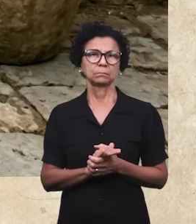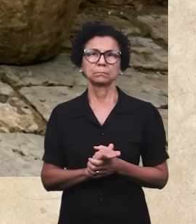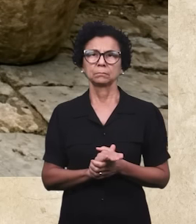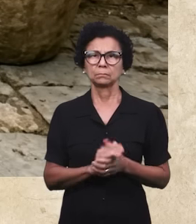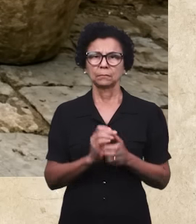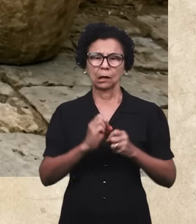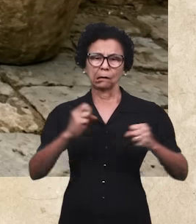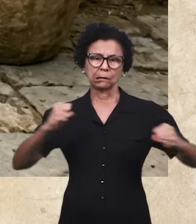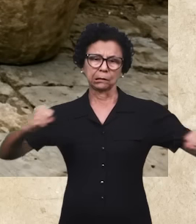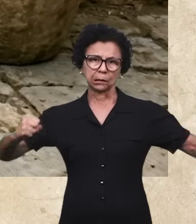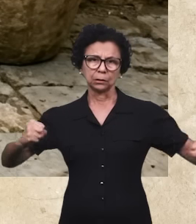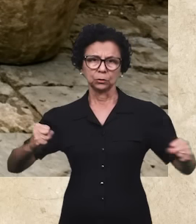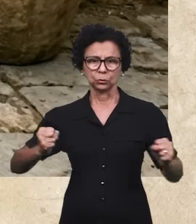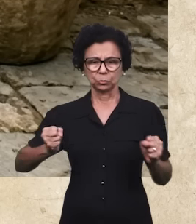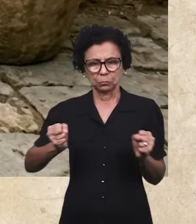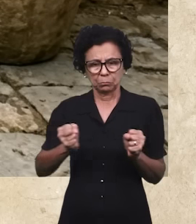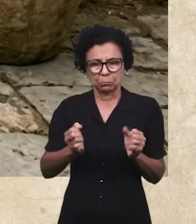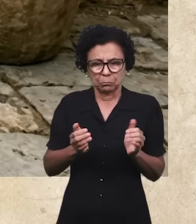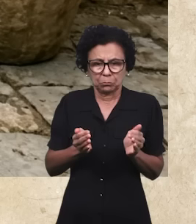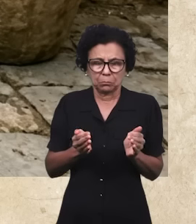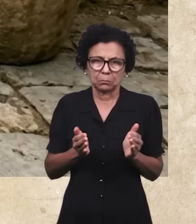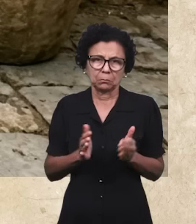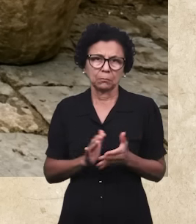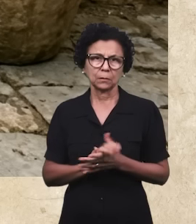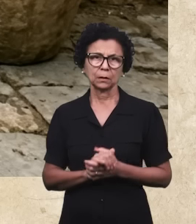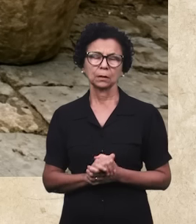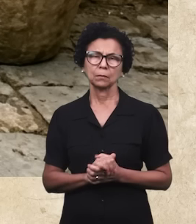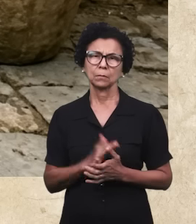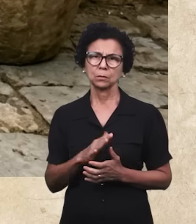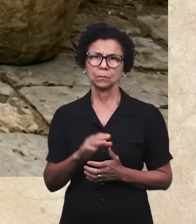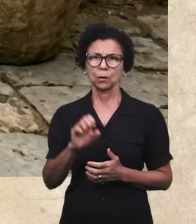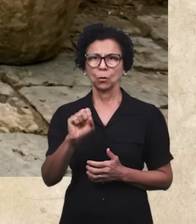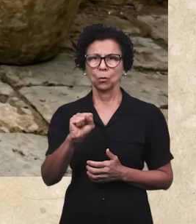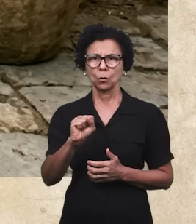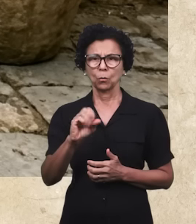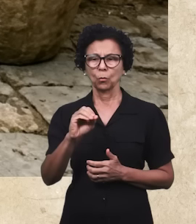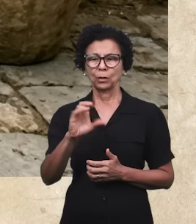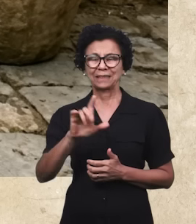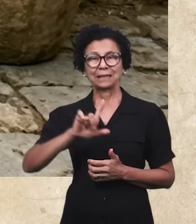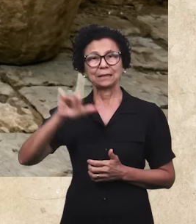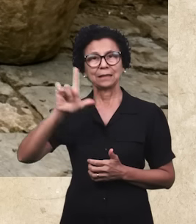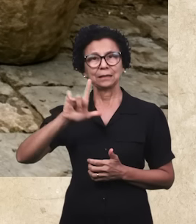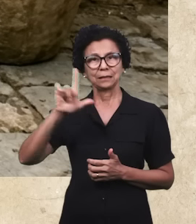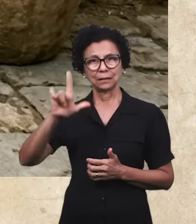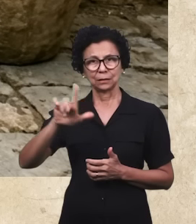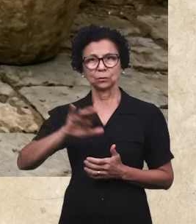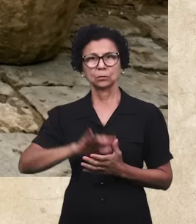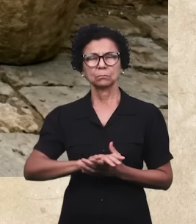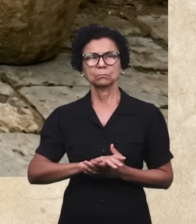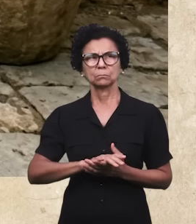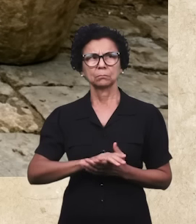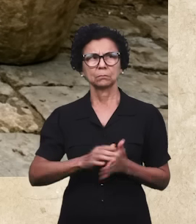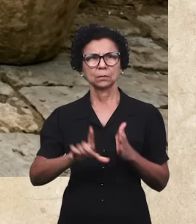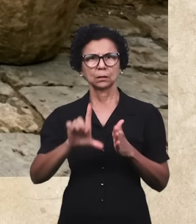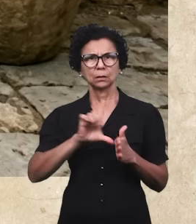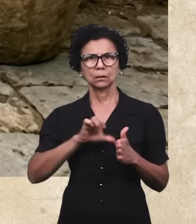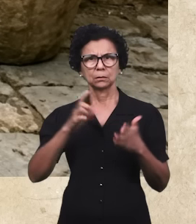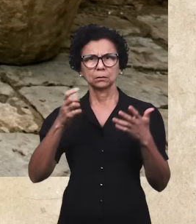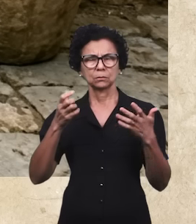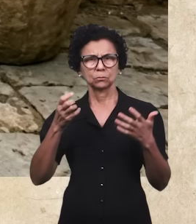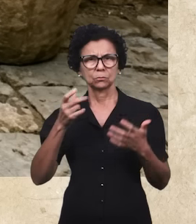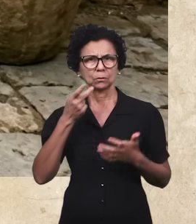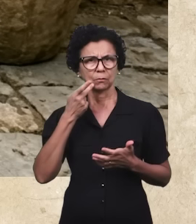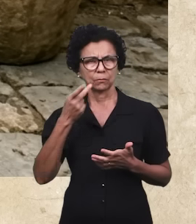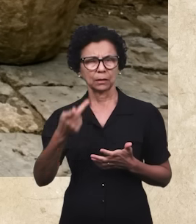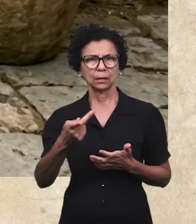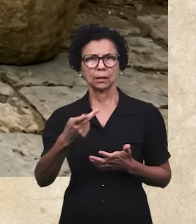de pedras. A média era 80 litros, né? Eu falei ali ainda há pouco 40, mas tinha talhas de 120 litros,